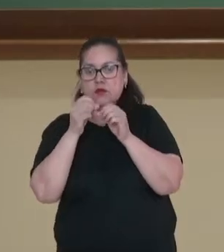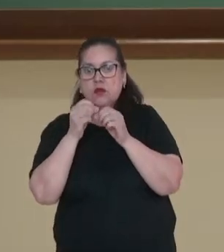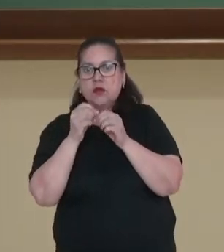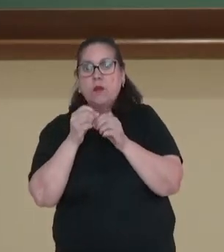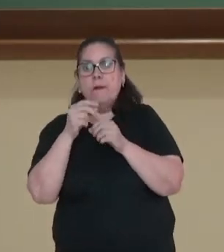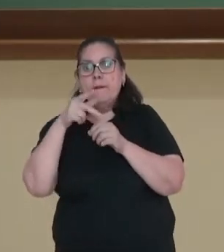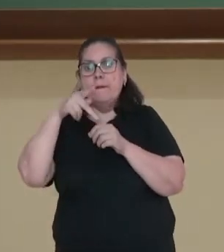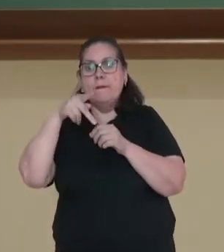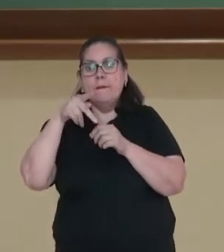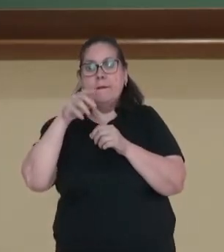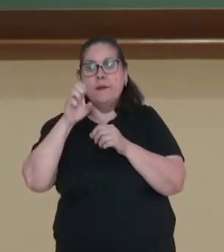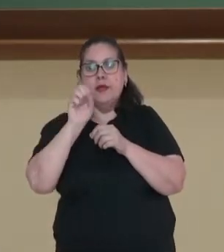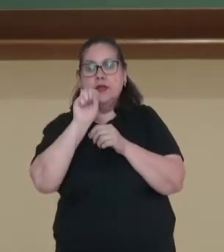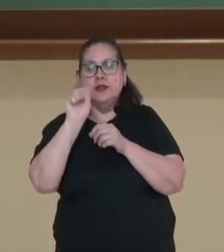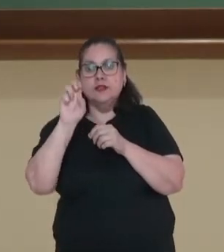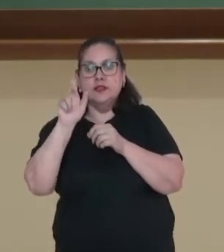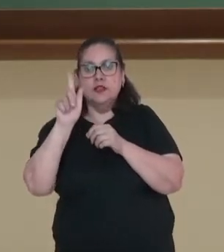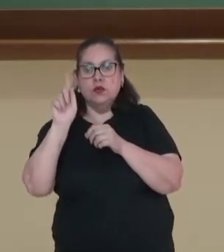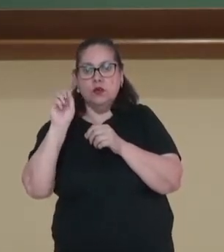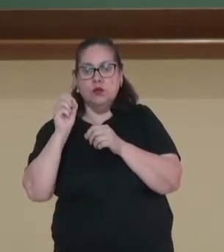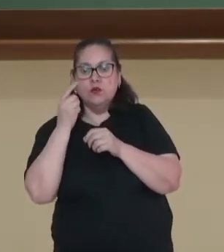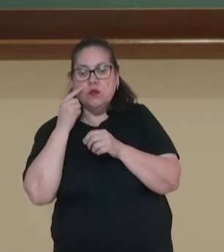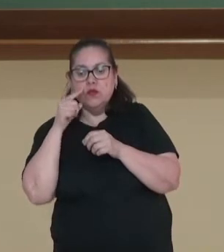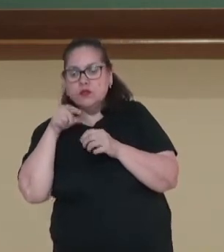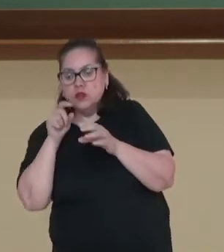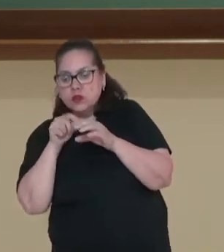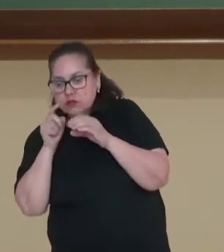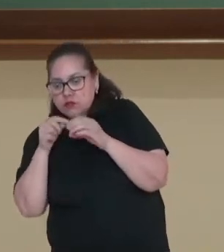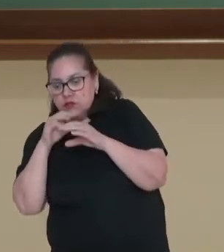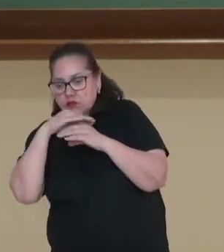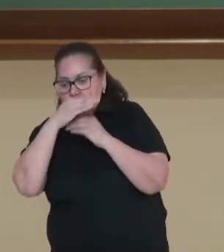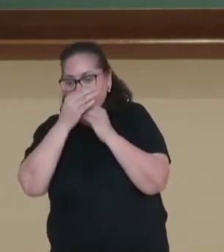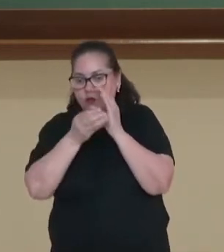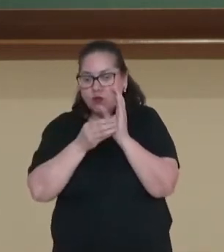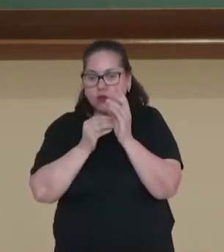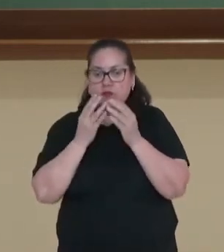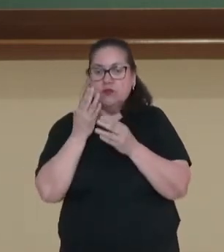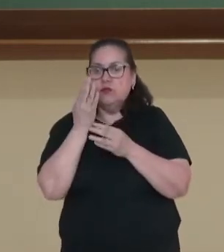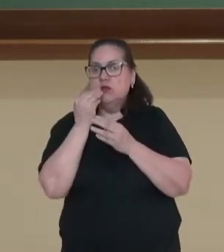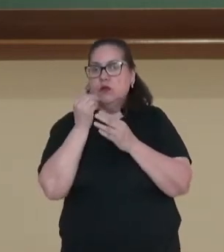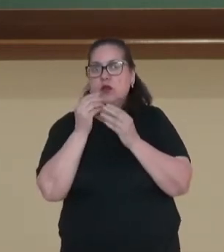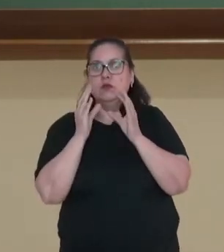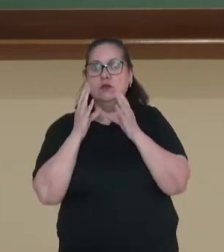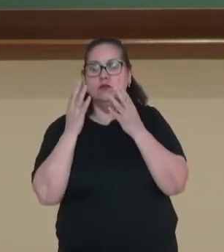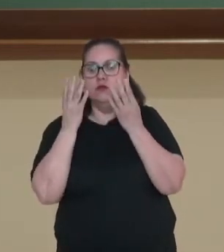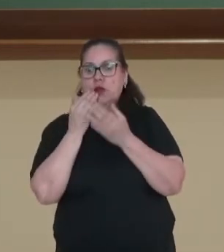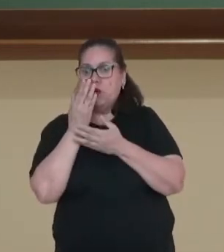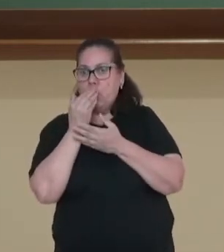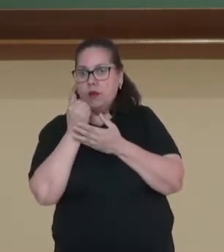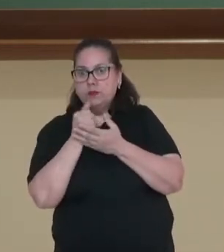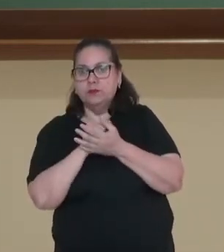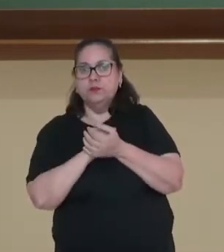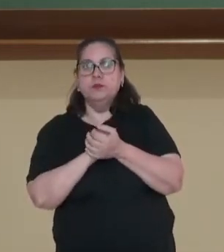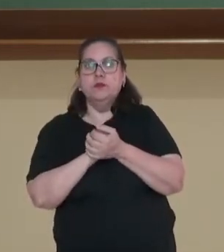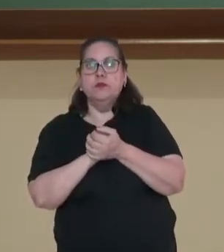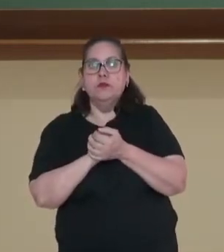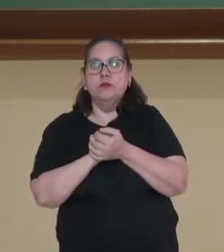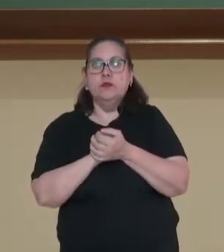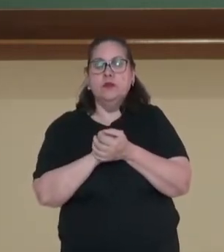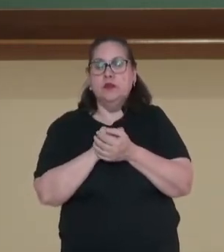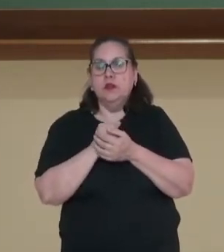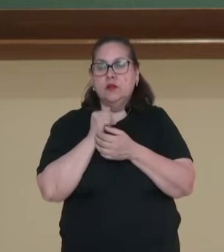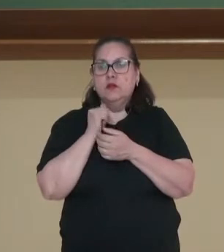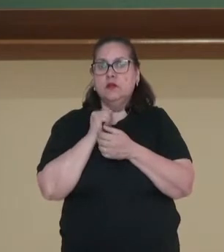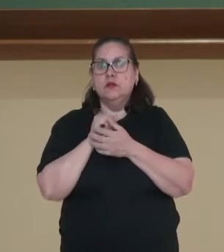do pêssego, que tem uma semente bem central ali, em volta, todo aquele endocarpo, né? Que serve de alimento